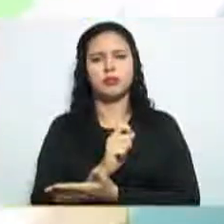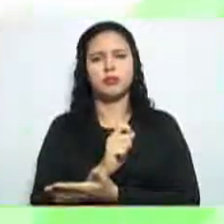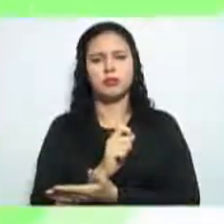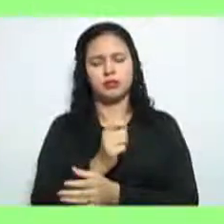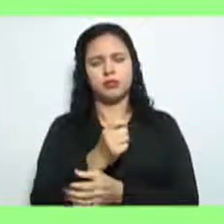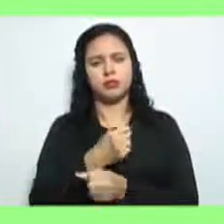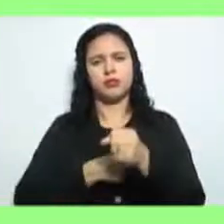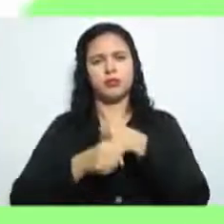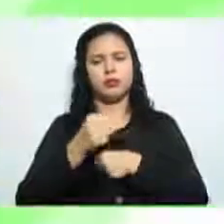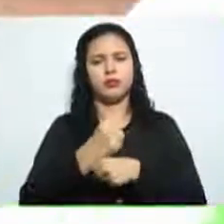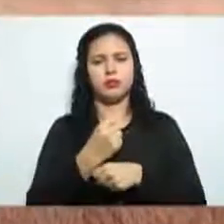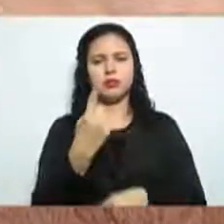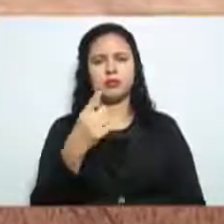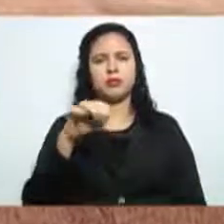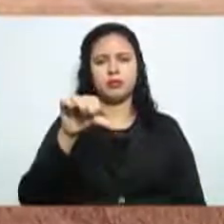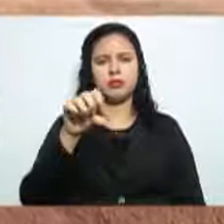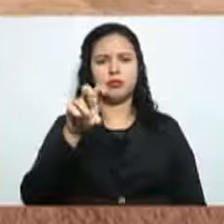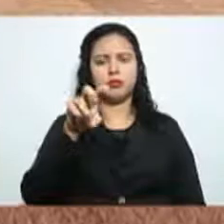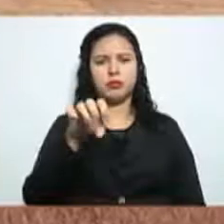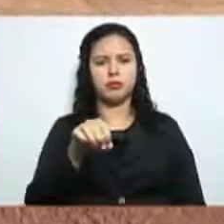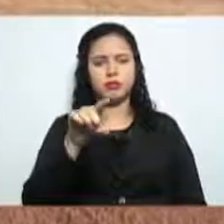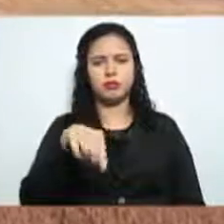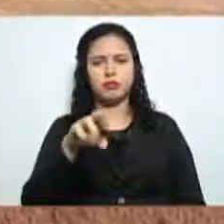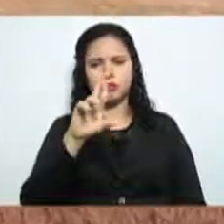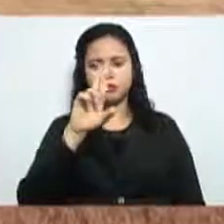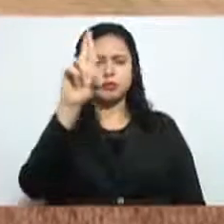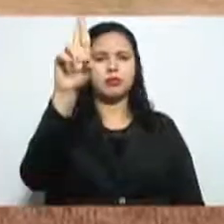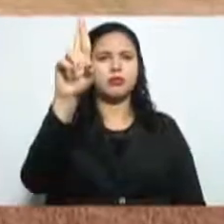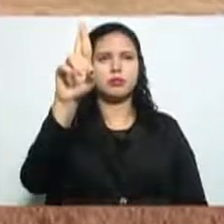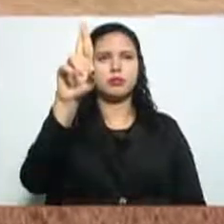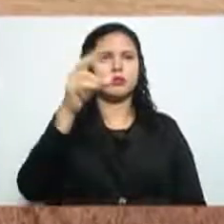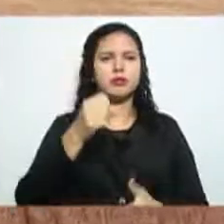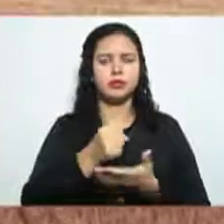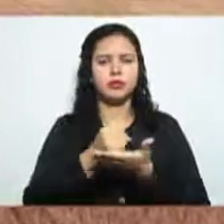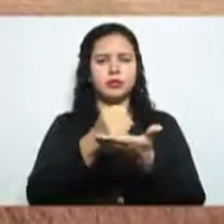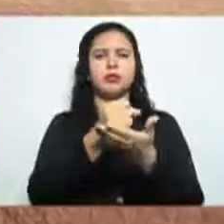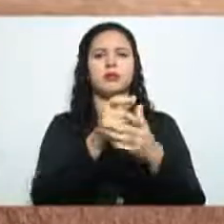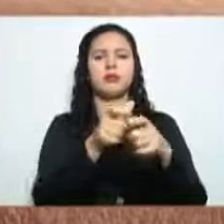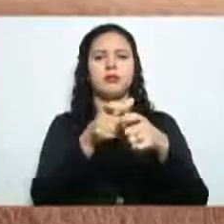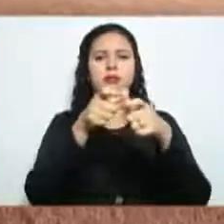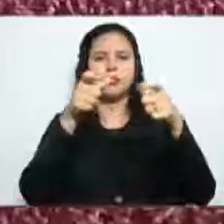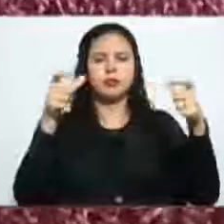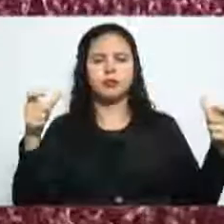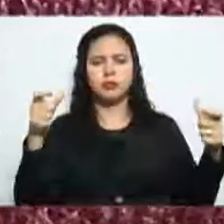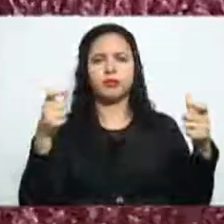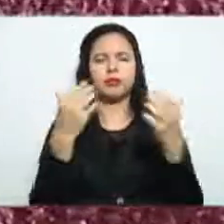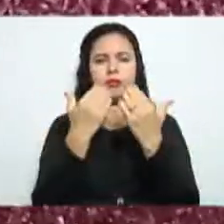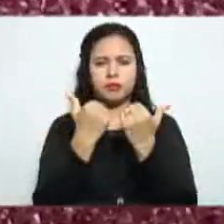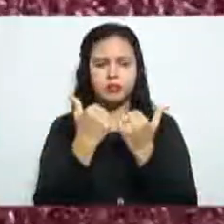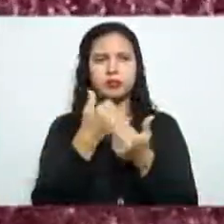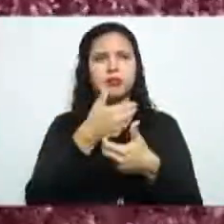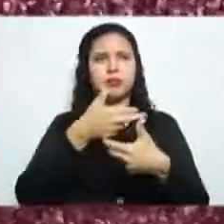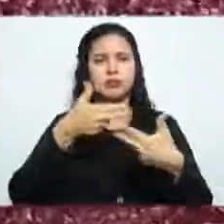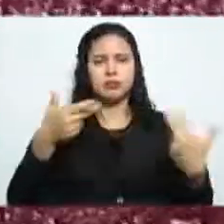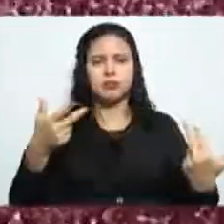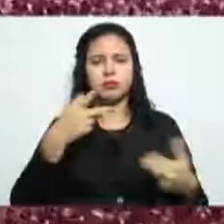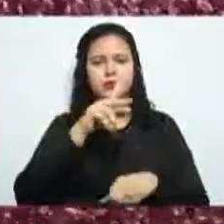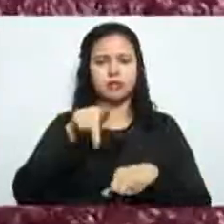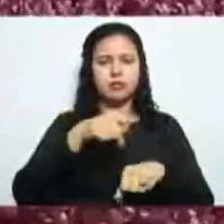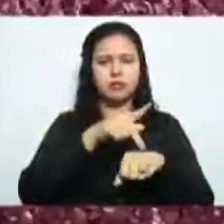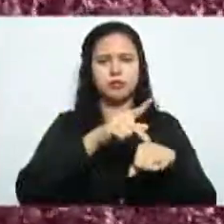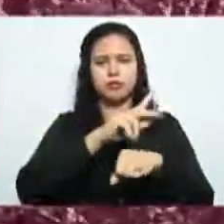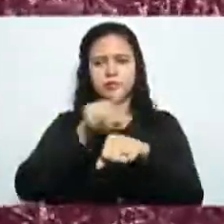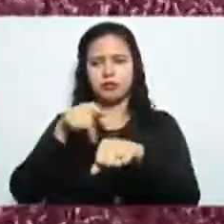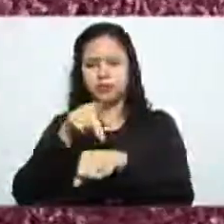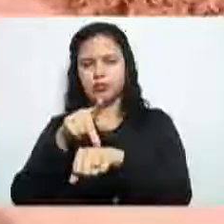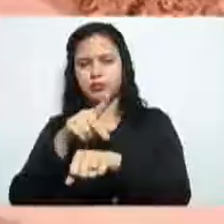1950. A Revolução Verde tem sido responsável pelo surpreendente aumento de produção de cereais em diversos países e